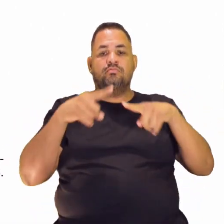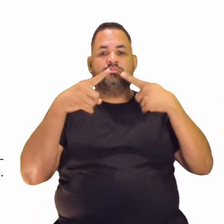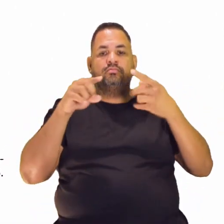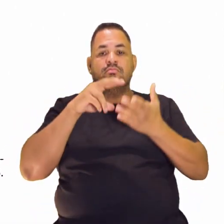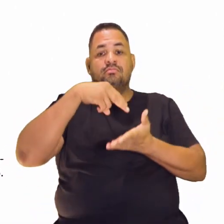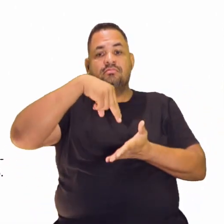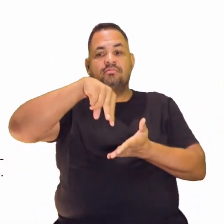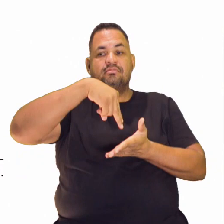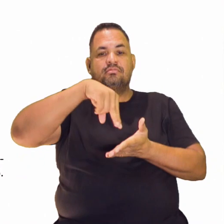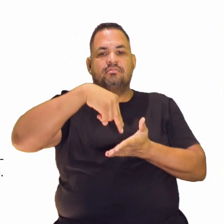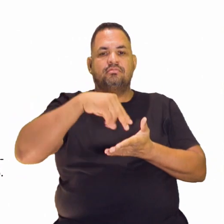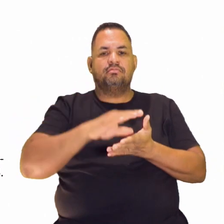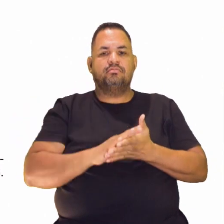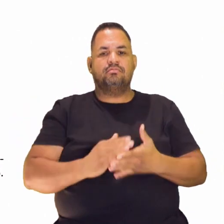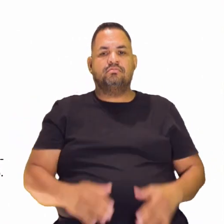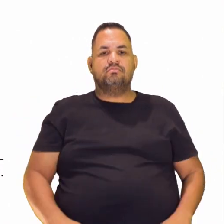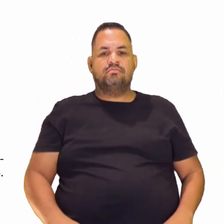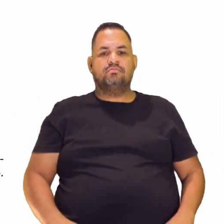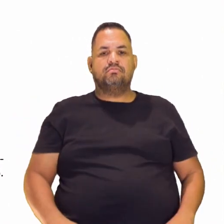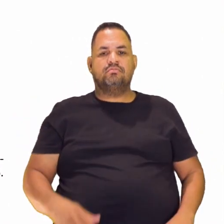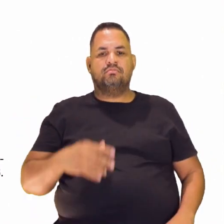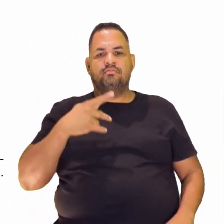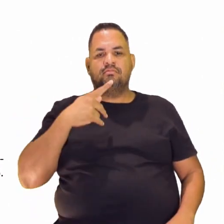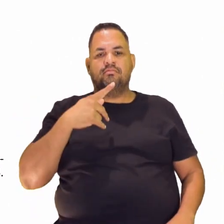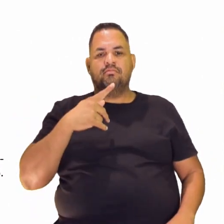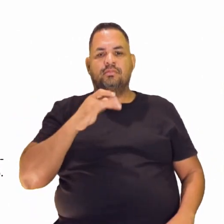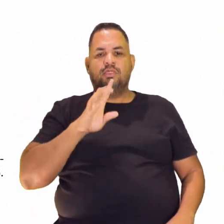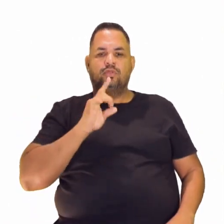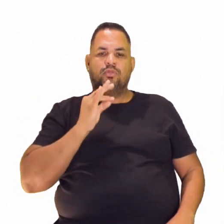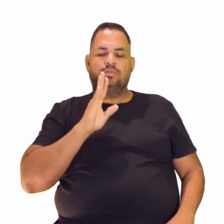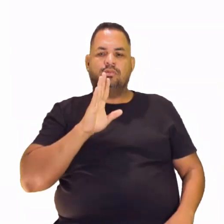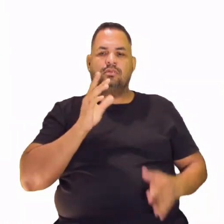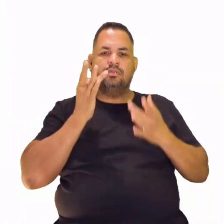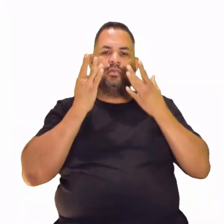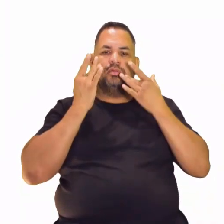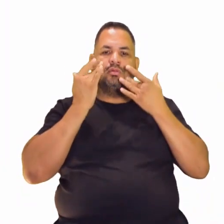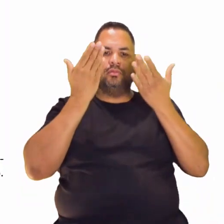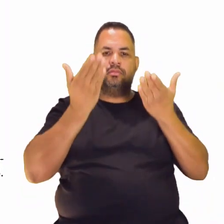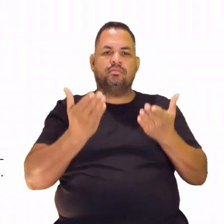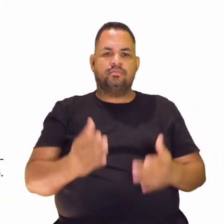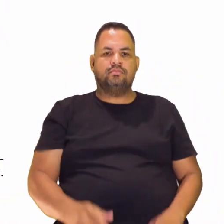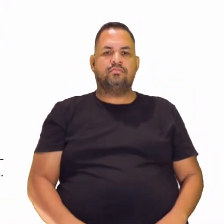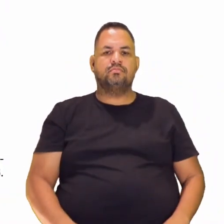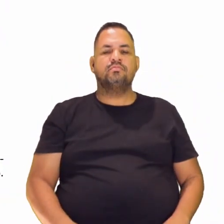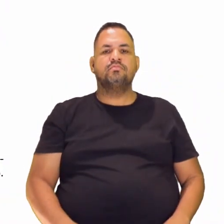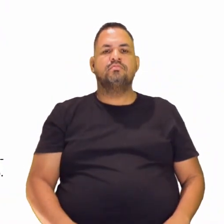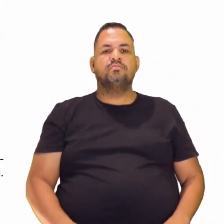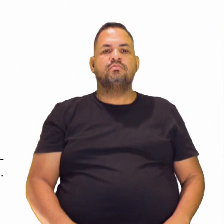música, dança e o prototeatro. Então,